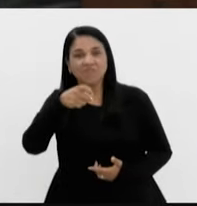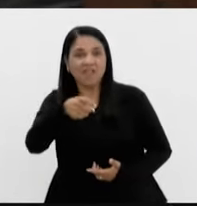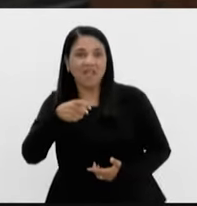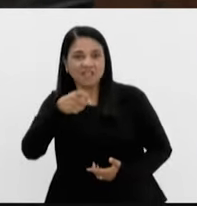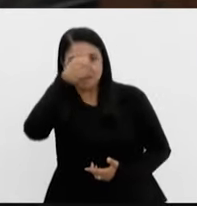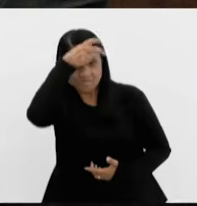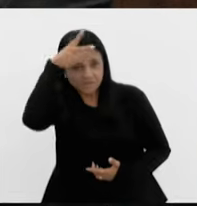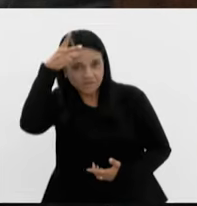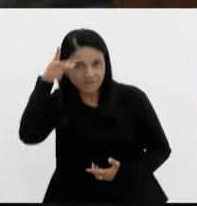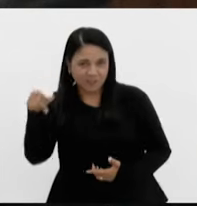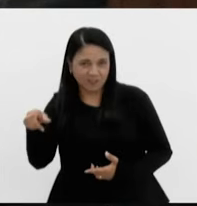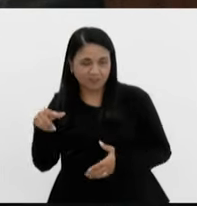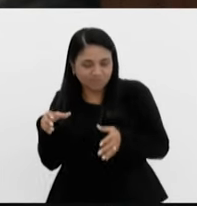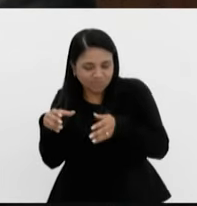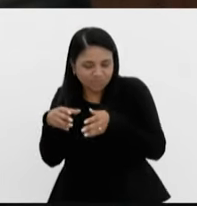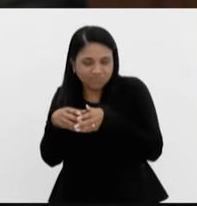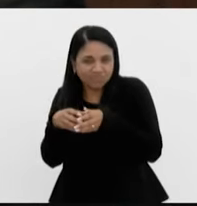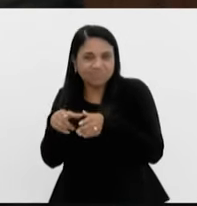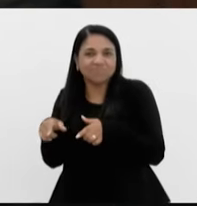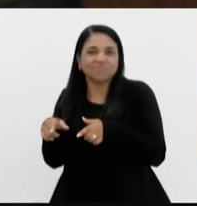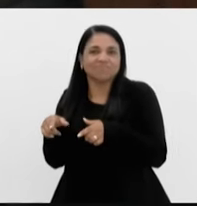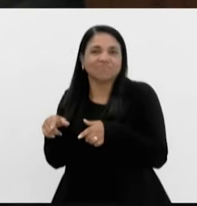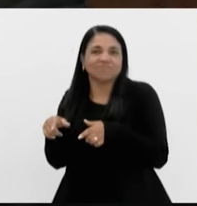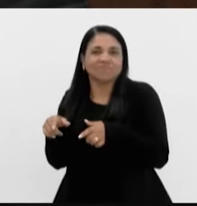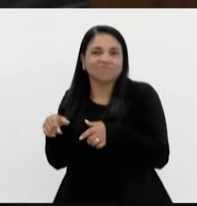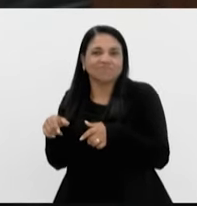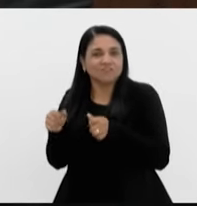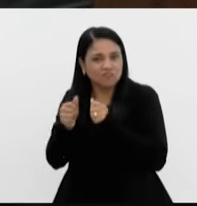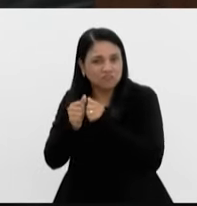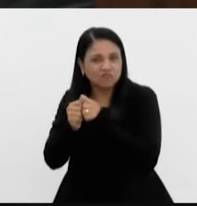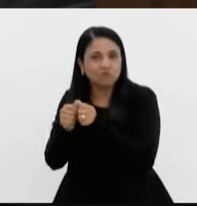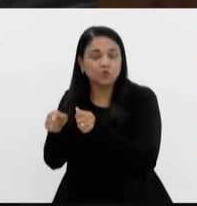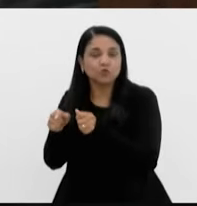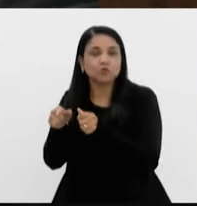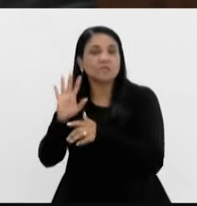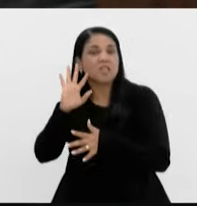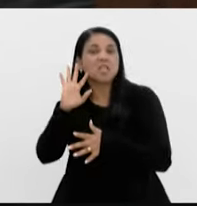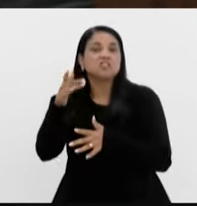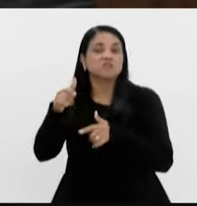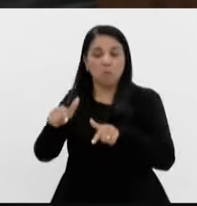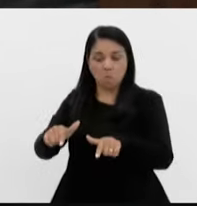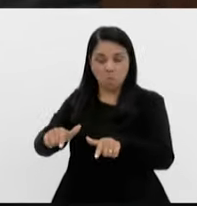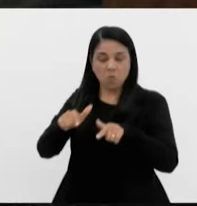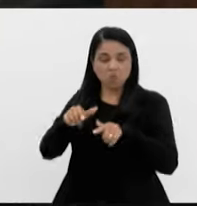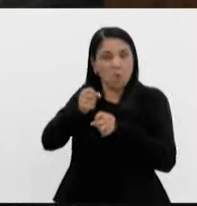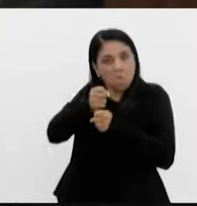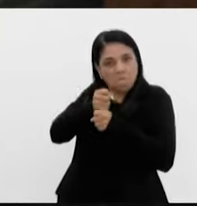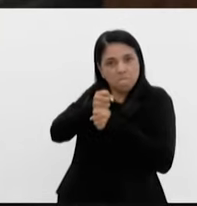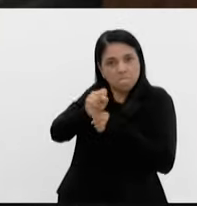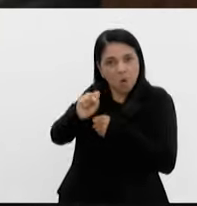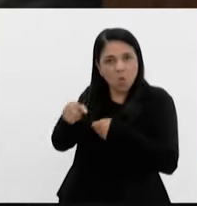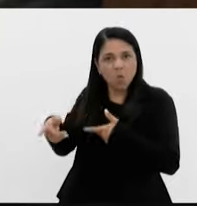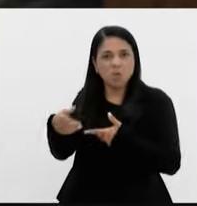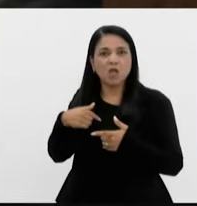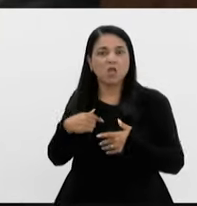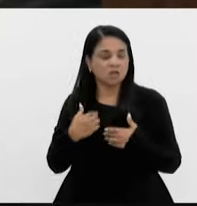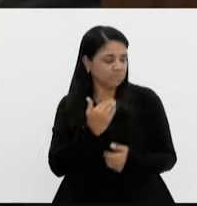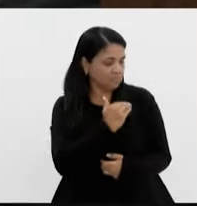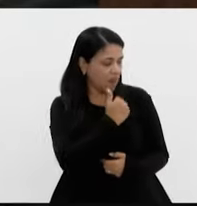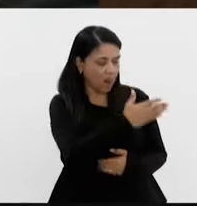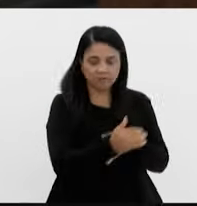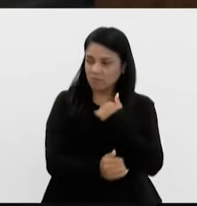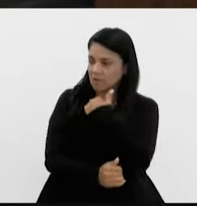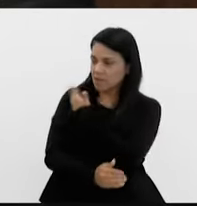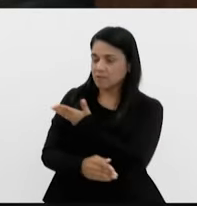sua sua patota sua turma e resolveu fazer uma Moção e eu tô aqui ó do lado Deputado Anderson Moraes Deputado Felipe paubel Deputado Alan